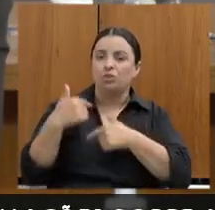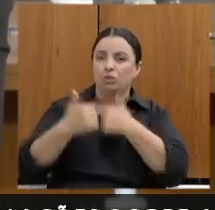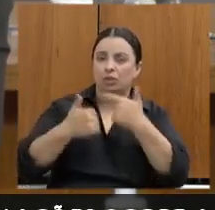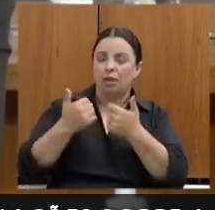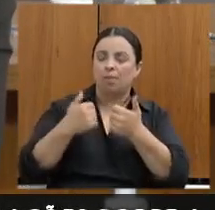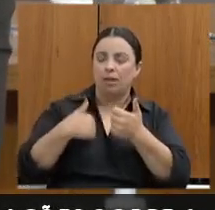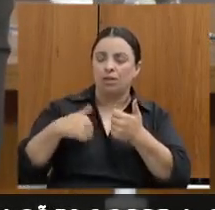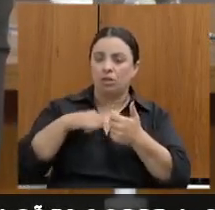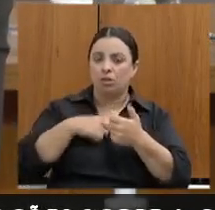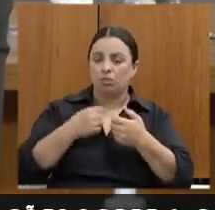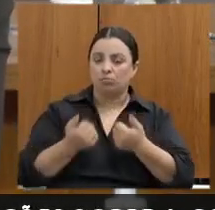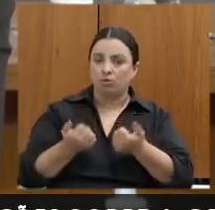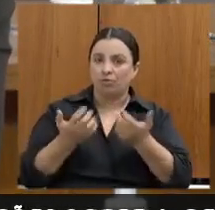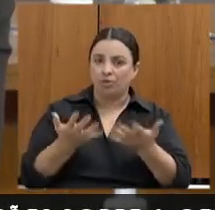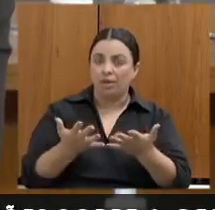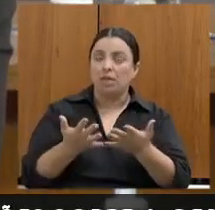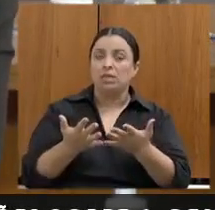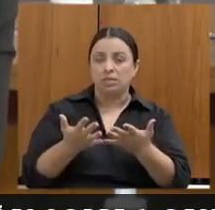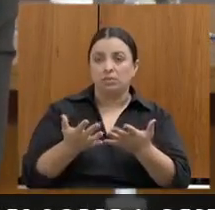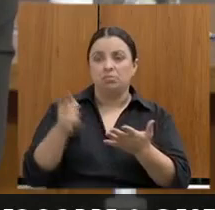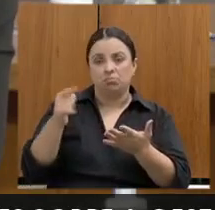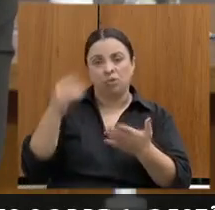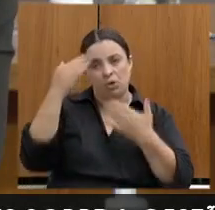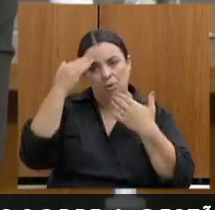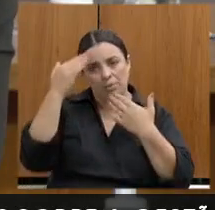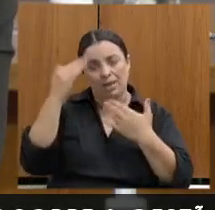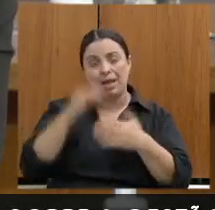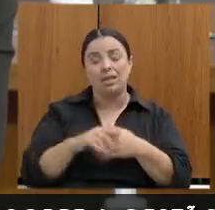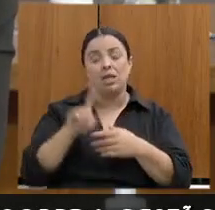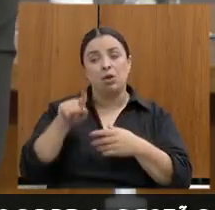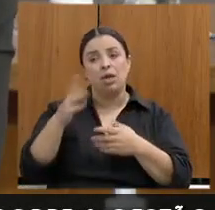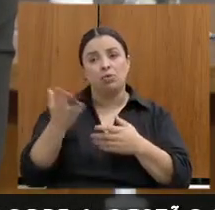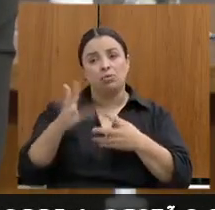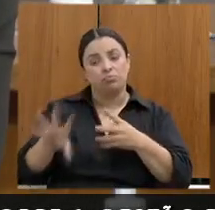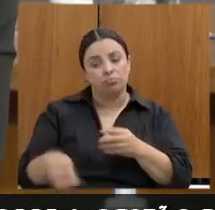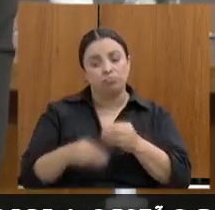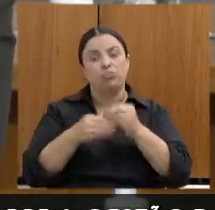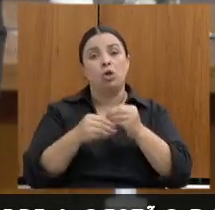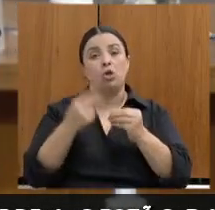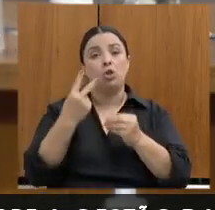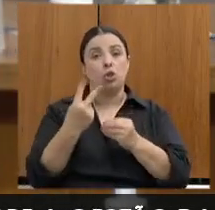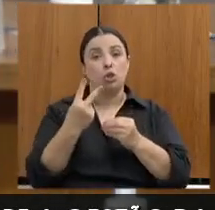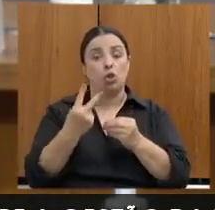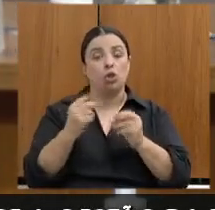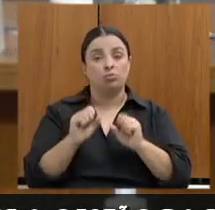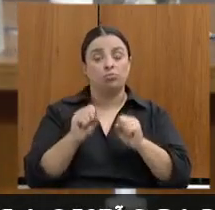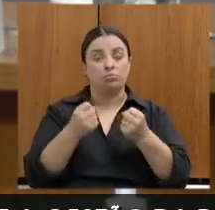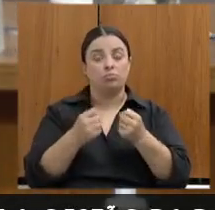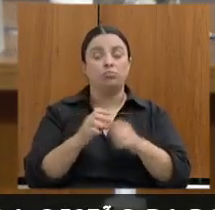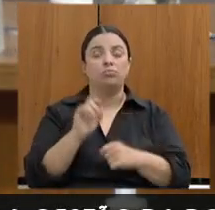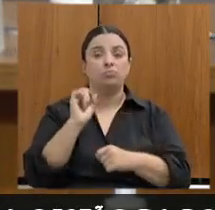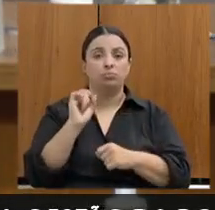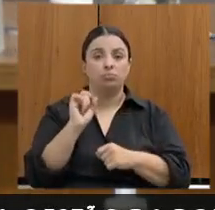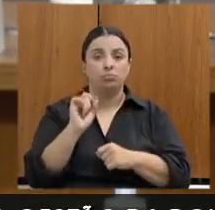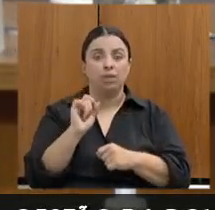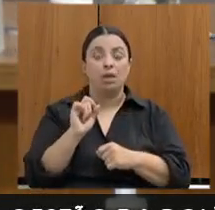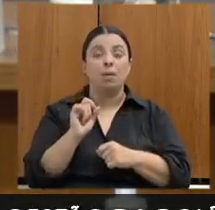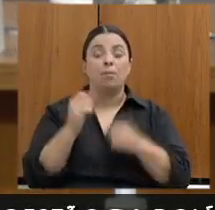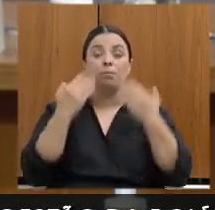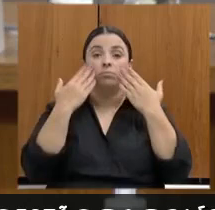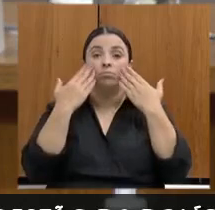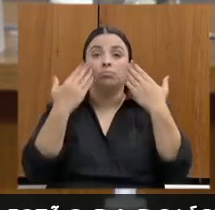serviços que a gente leva hoje e se me permite rapidamente eu gostaria de fazer aqui dois registros no sentido de tornar